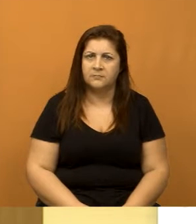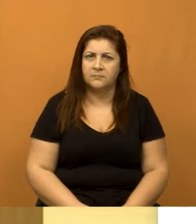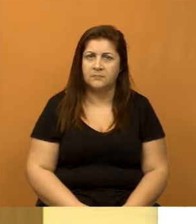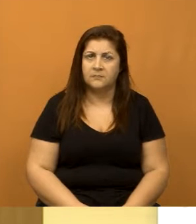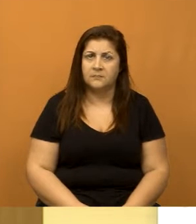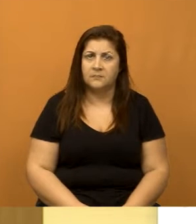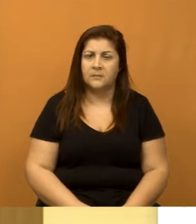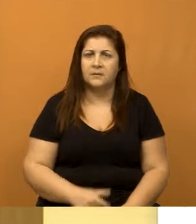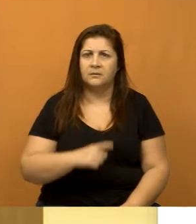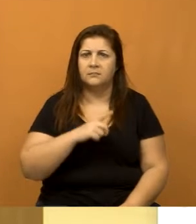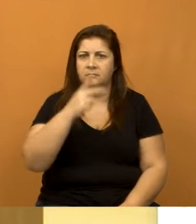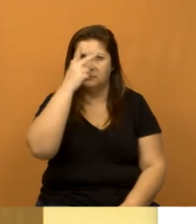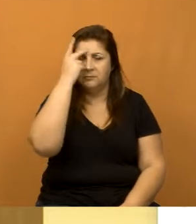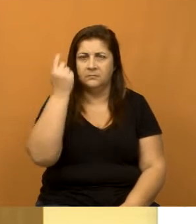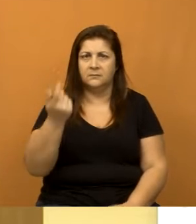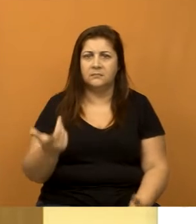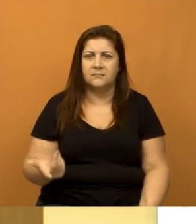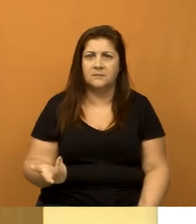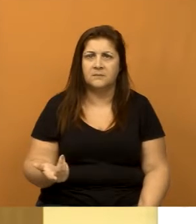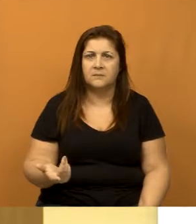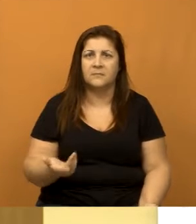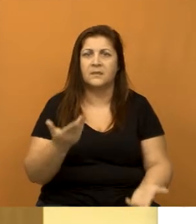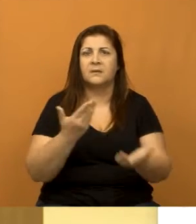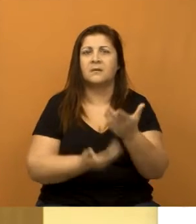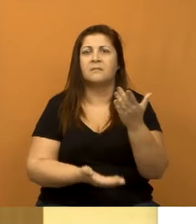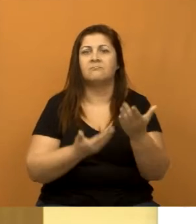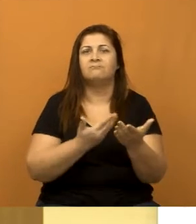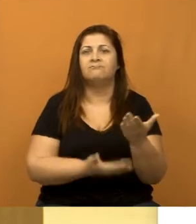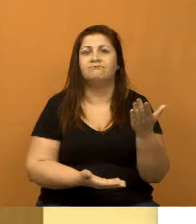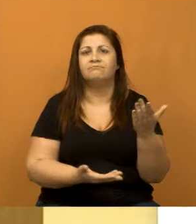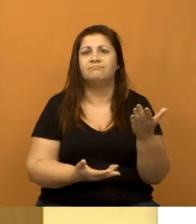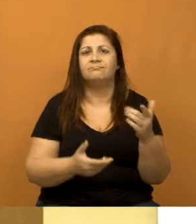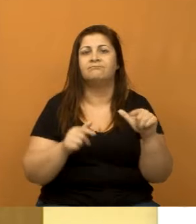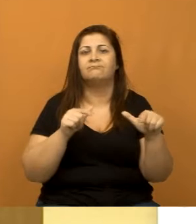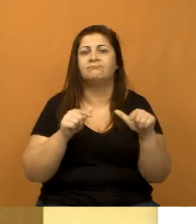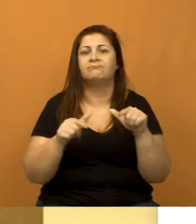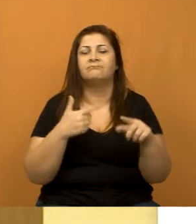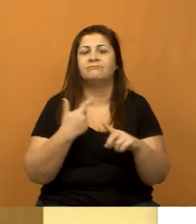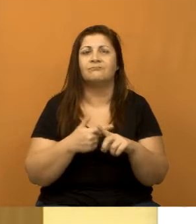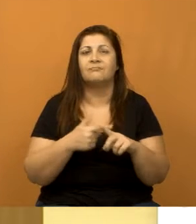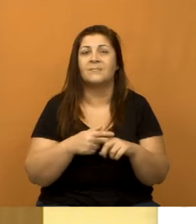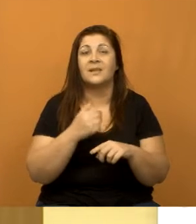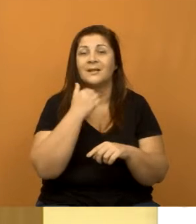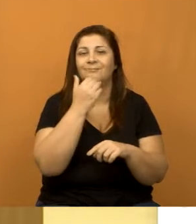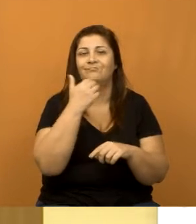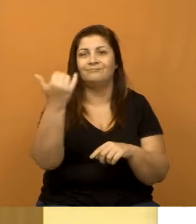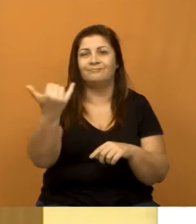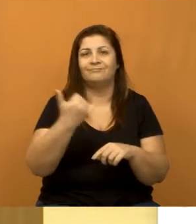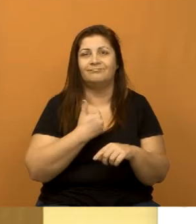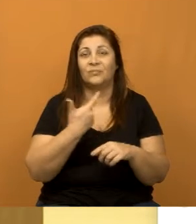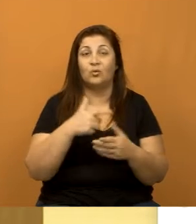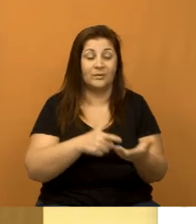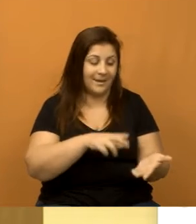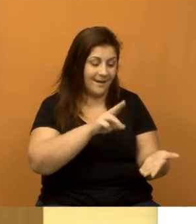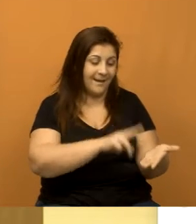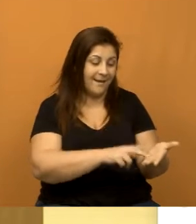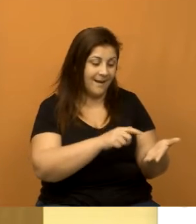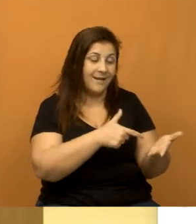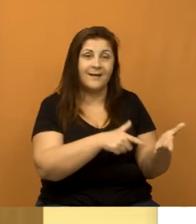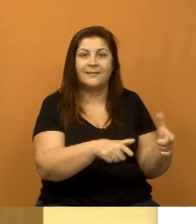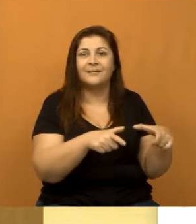Alguns lá têm notícia que até perderam vagas de emprego por conta dessa falha no serviço de